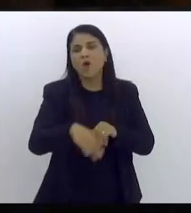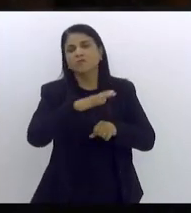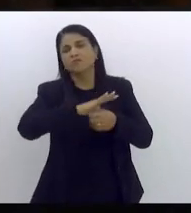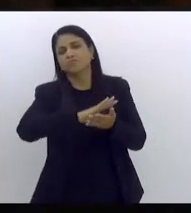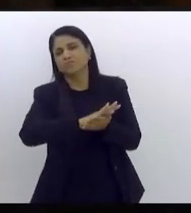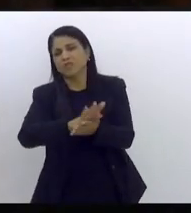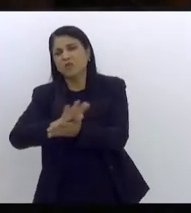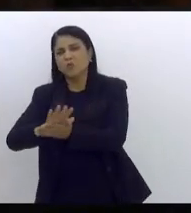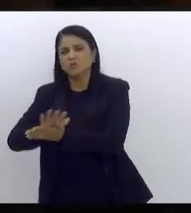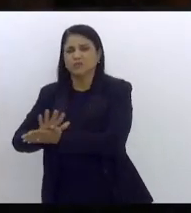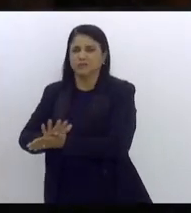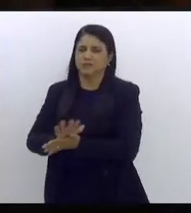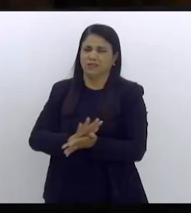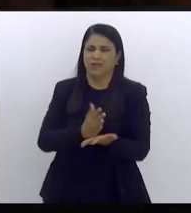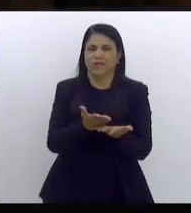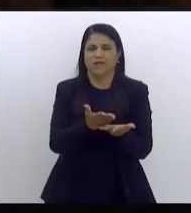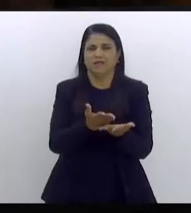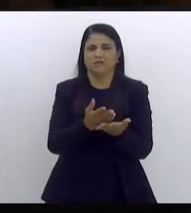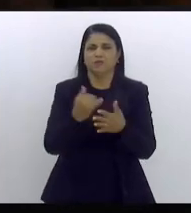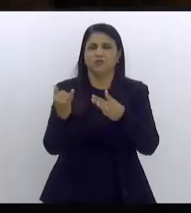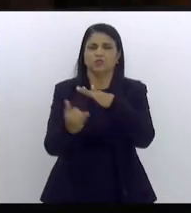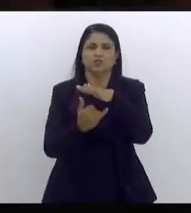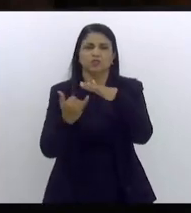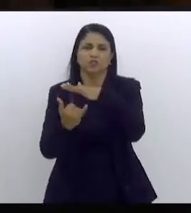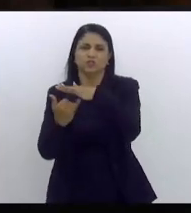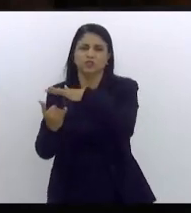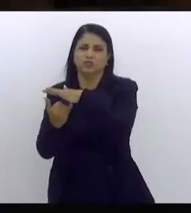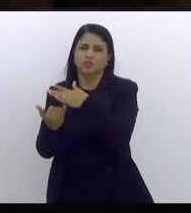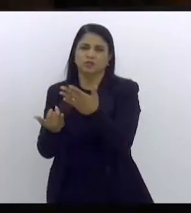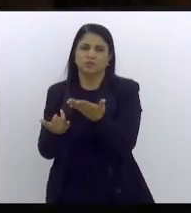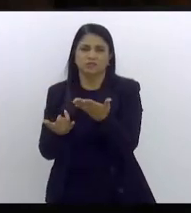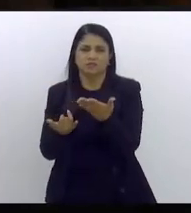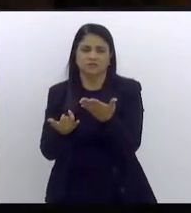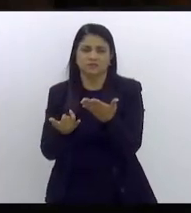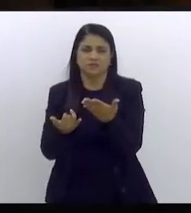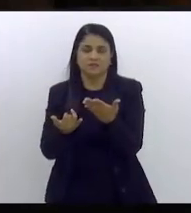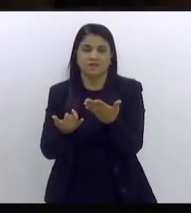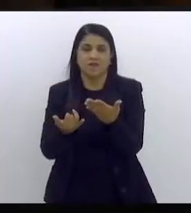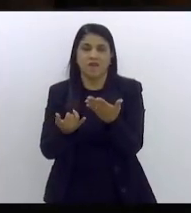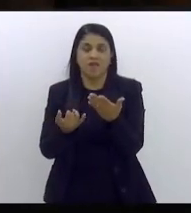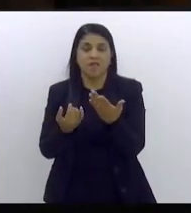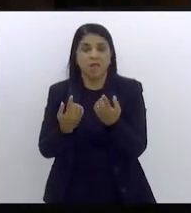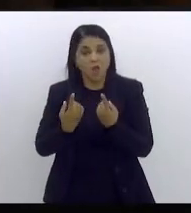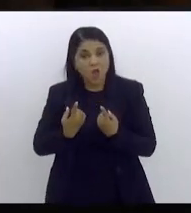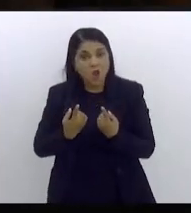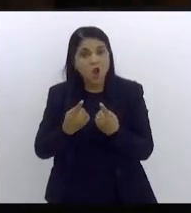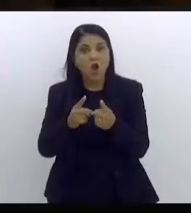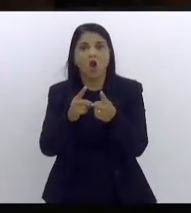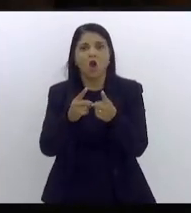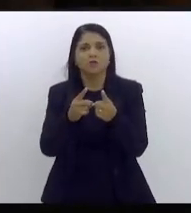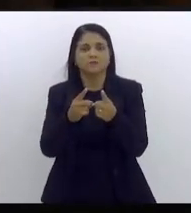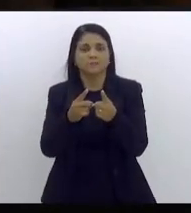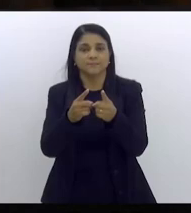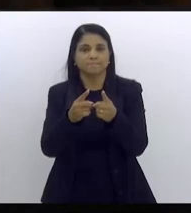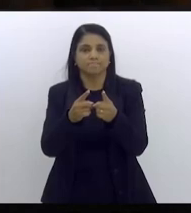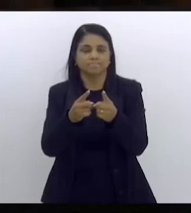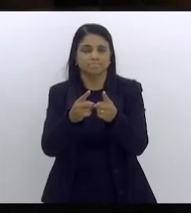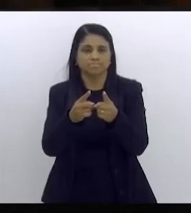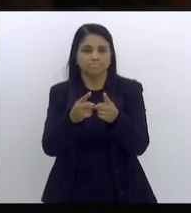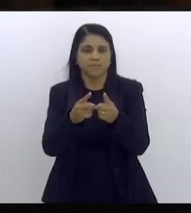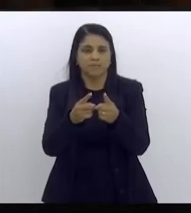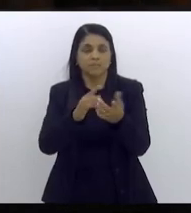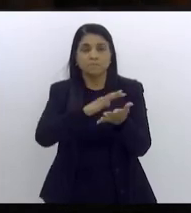ainda predomina e institucionalizado. E é esse combate que é